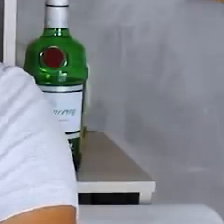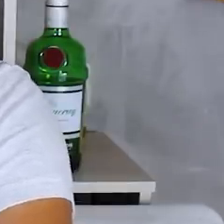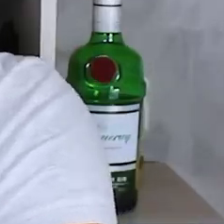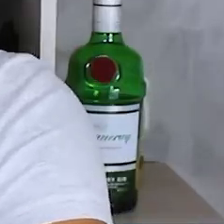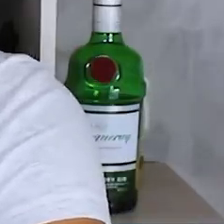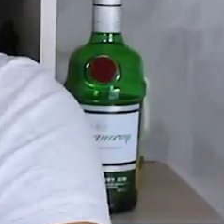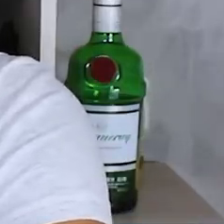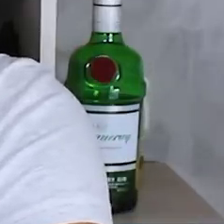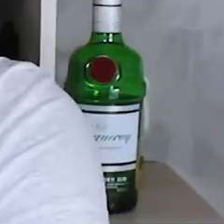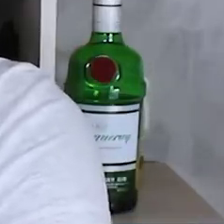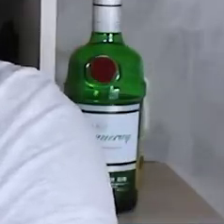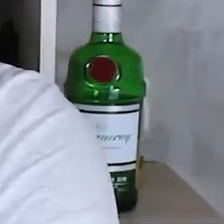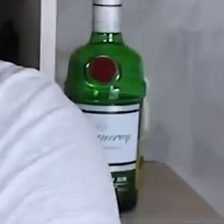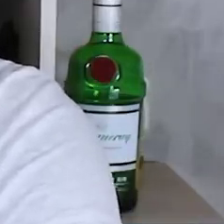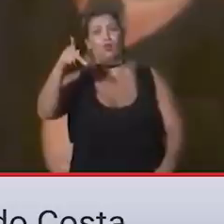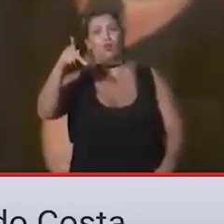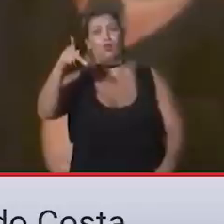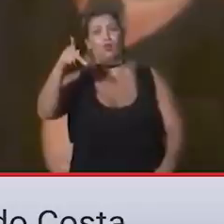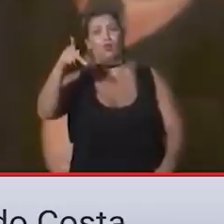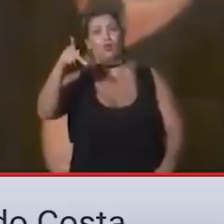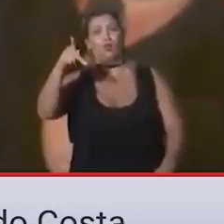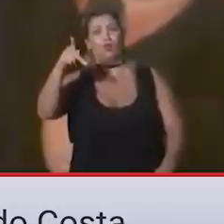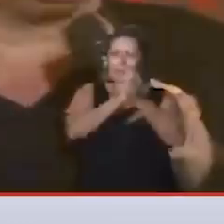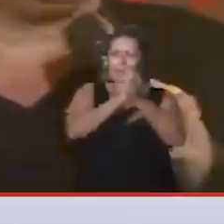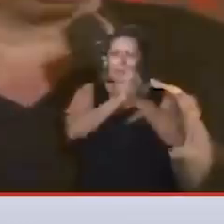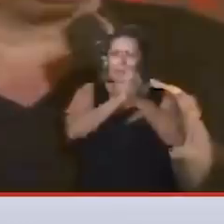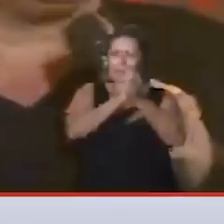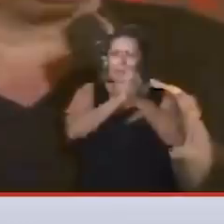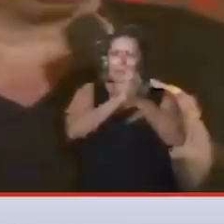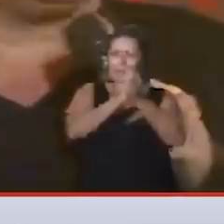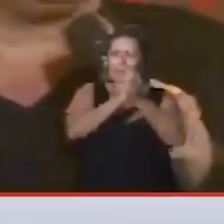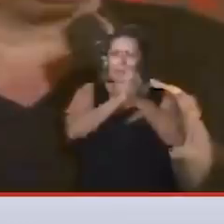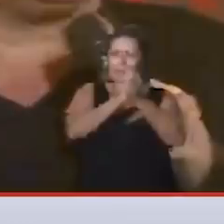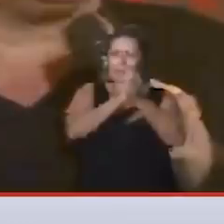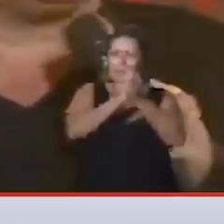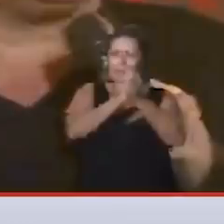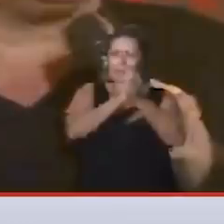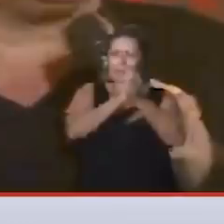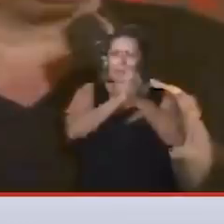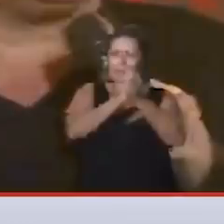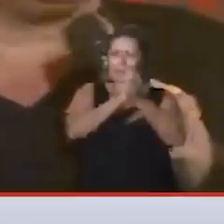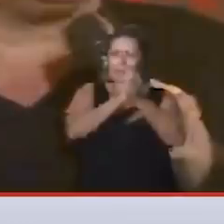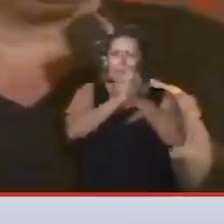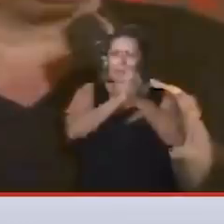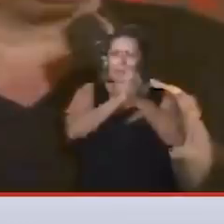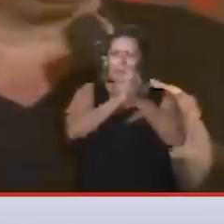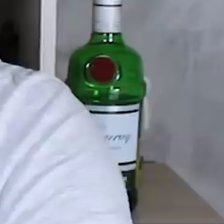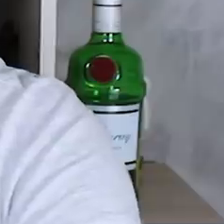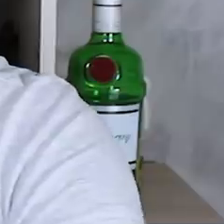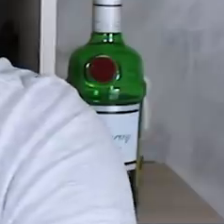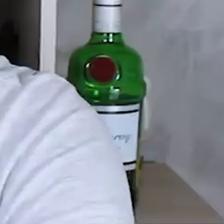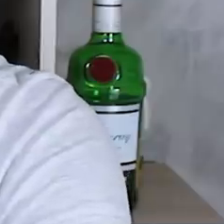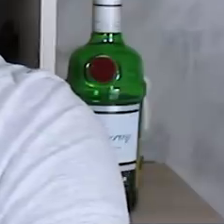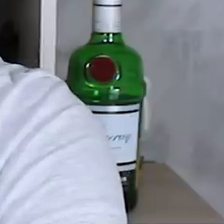Costa e do Leonardo. Do Eduardo Costa, com esse print, tava batendo 846 mil pessoas. Do Leonardo, 2 milhões 440 mil pessoas.